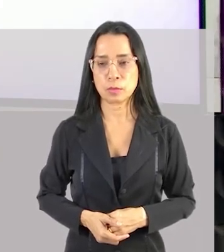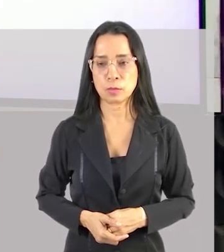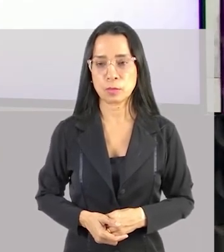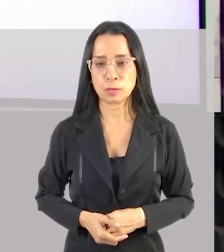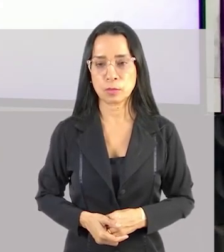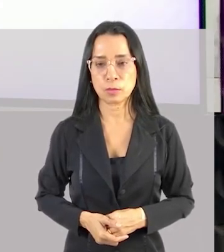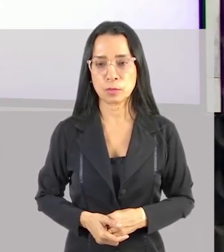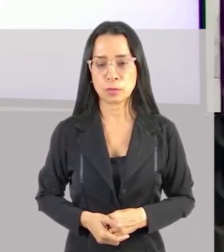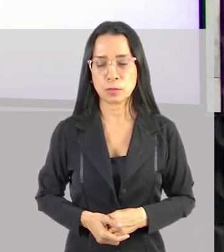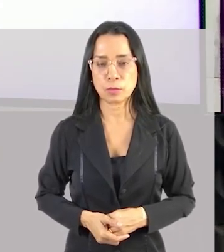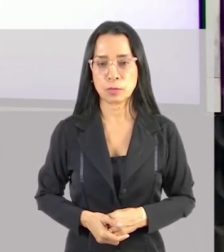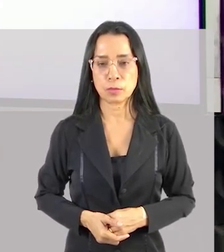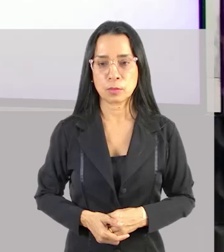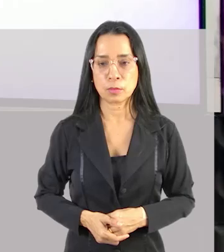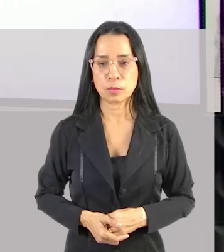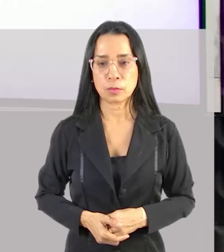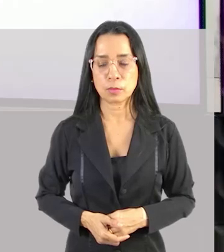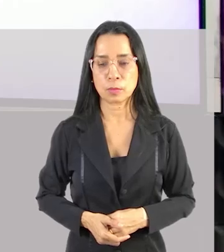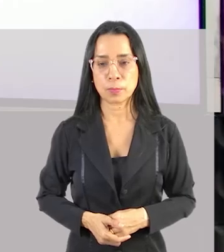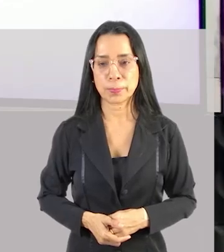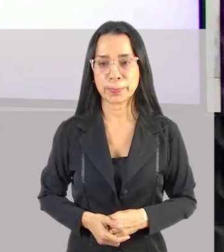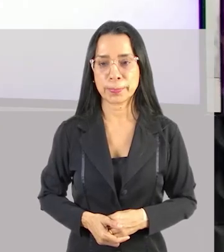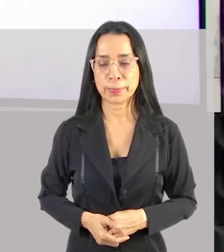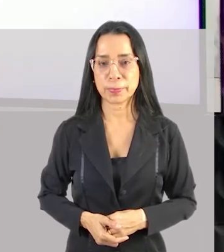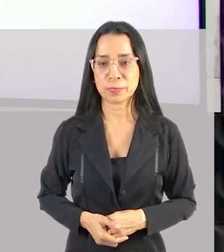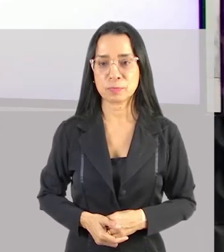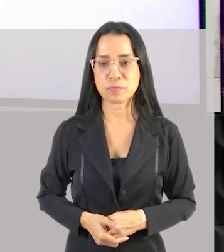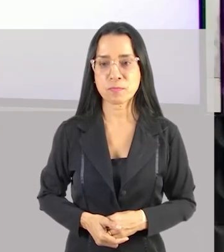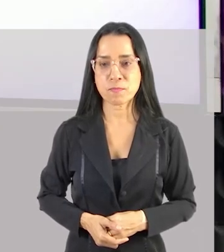remanescente do período helenístico, a máxima